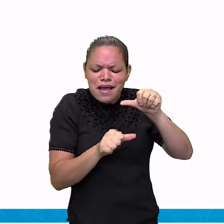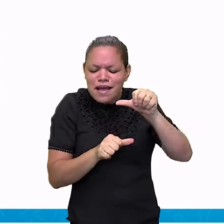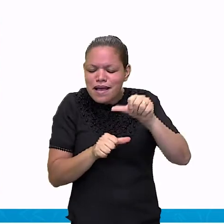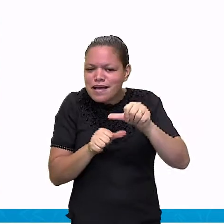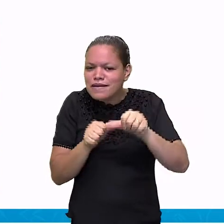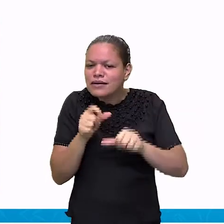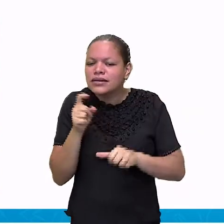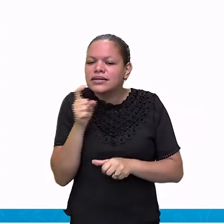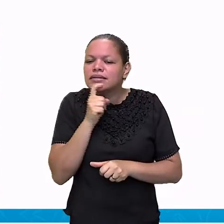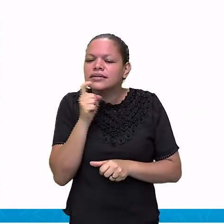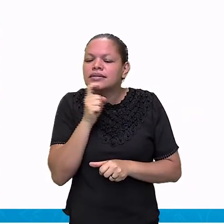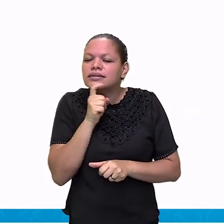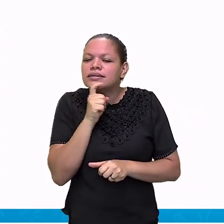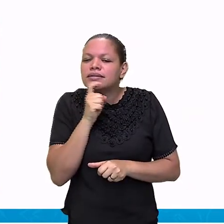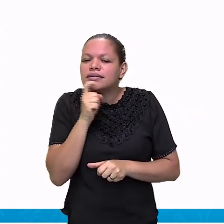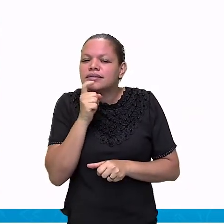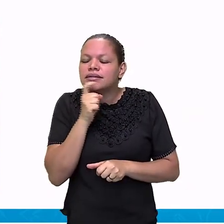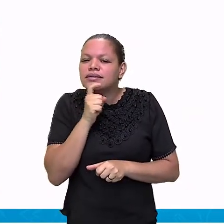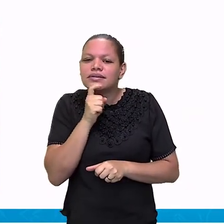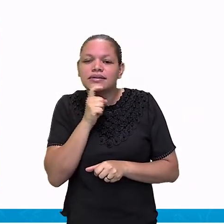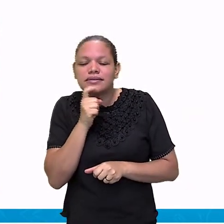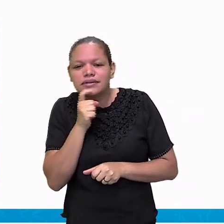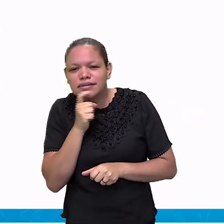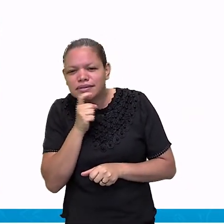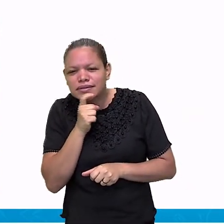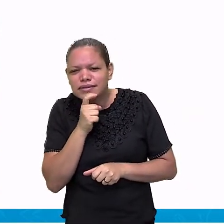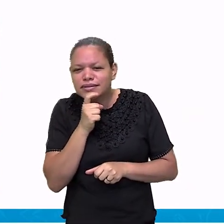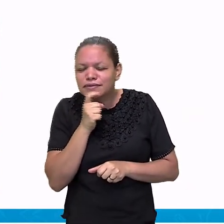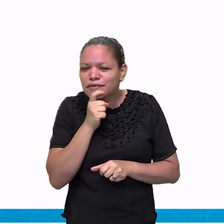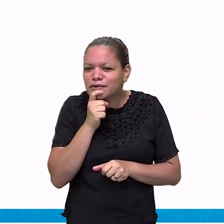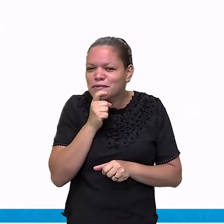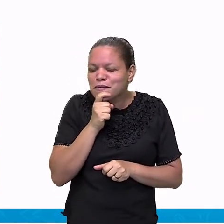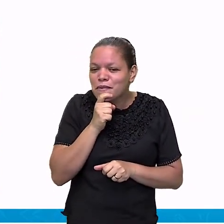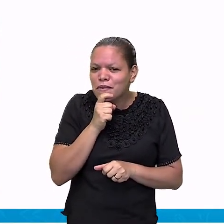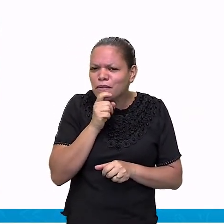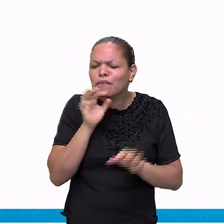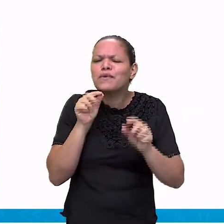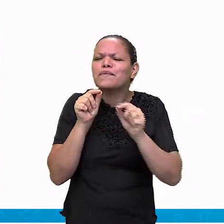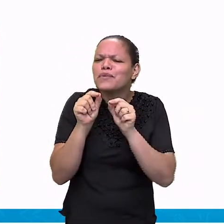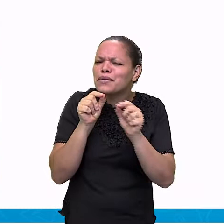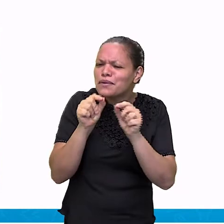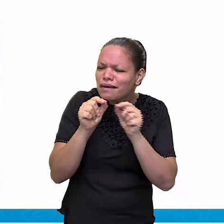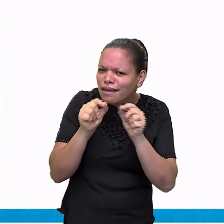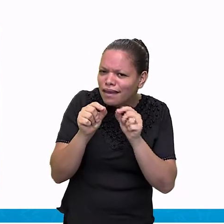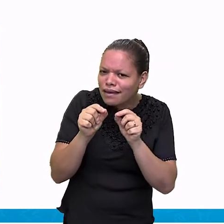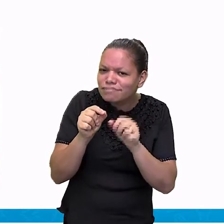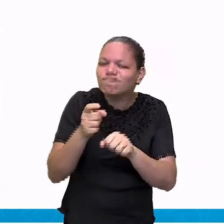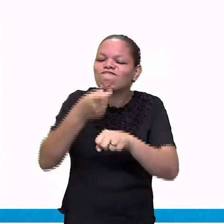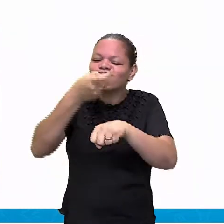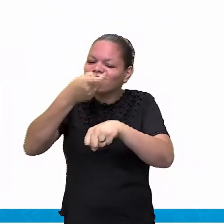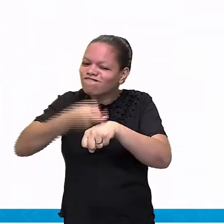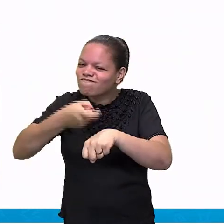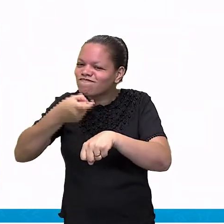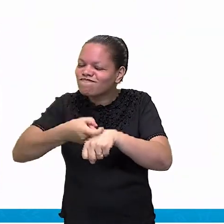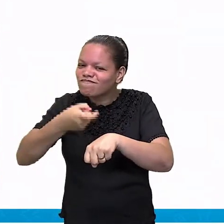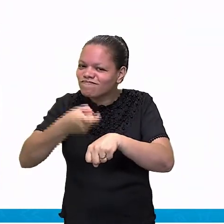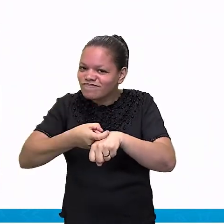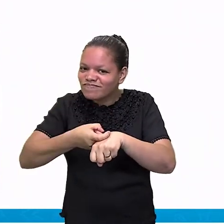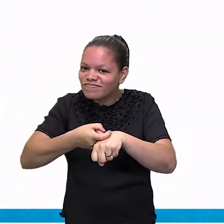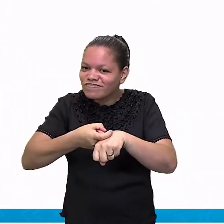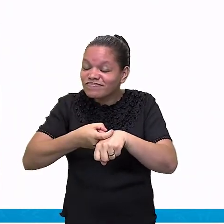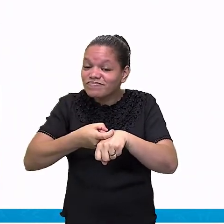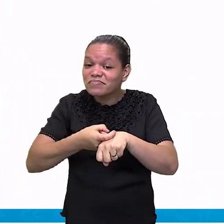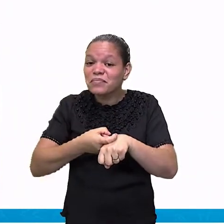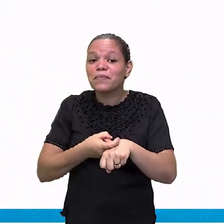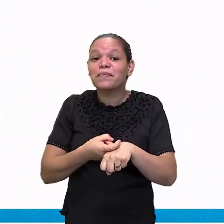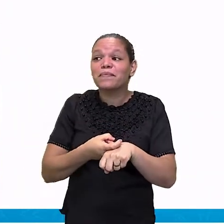tem o formato de um picolé, desses mais tradicionais que nós conhecemos. E aqui nós já temos